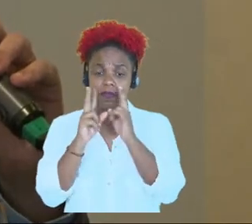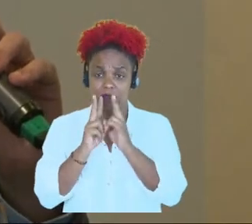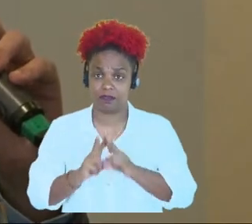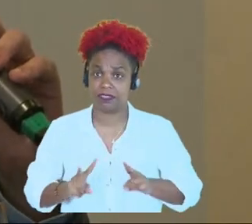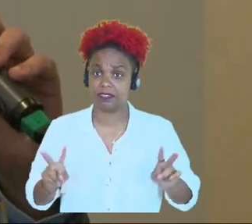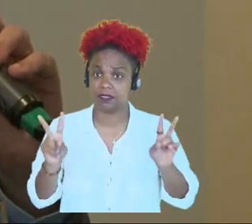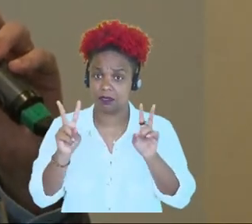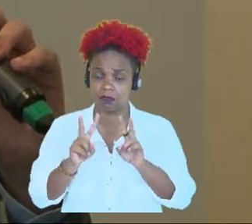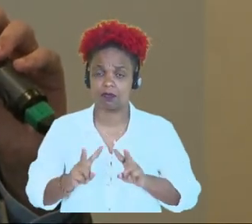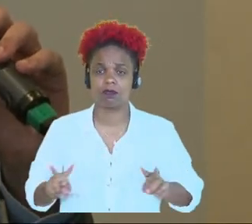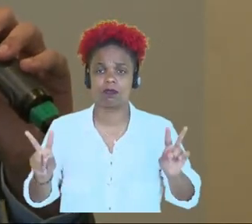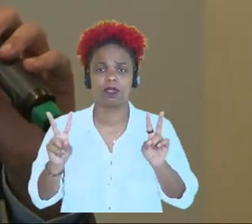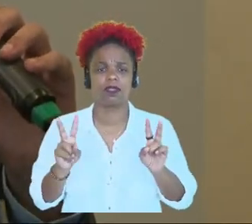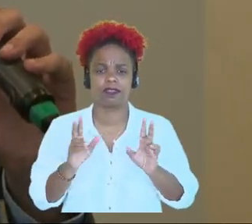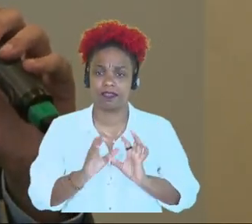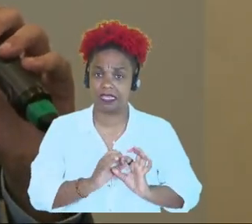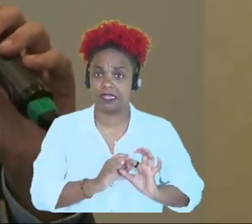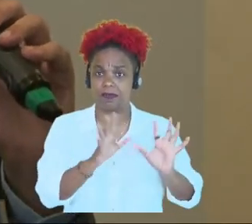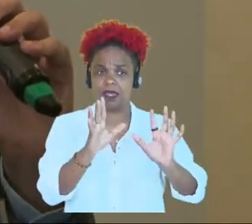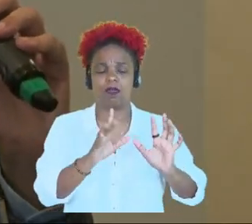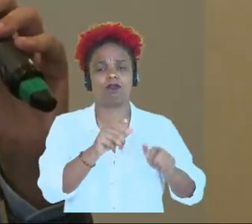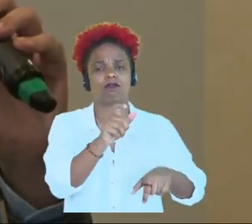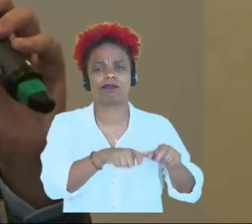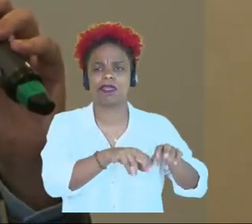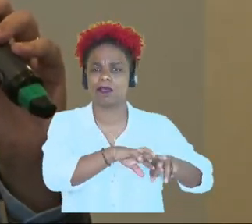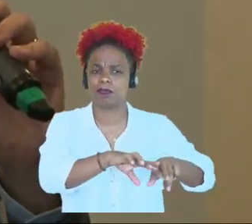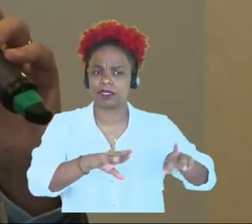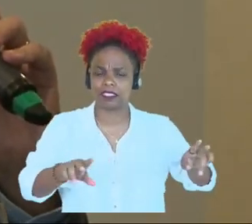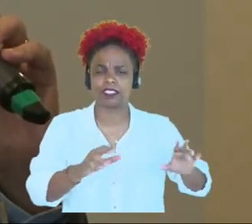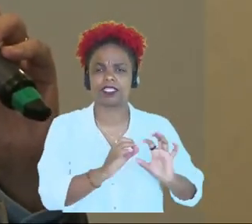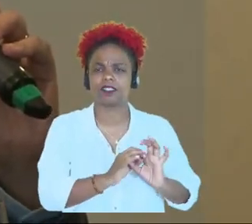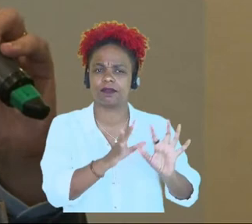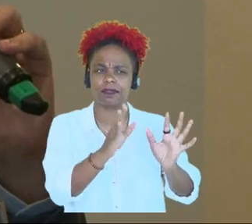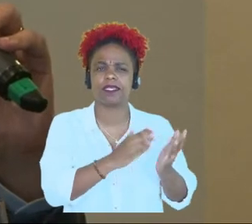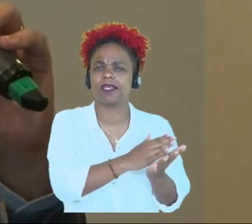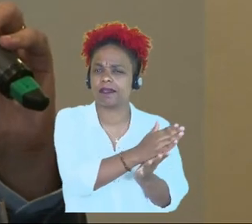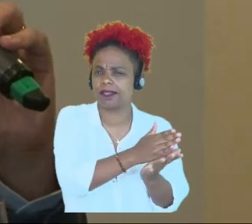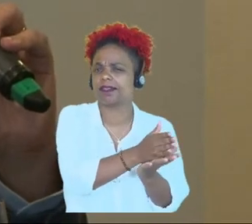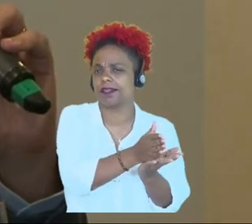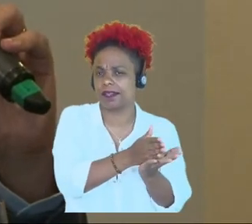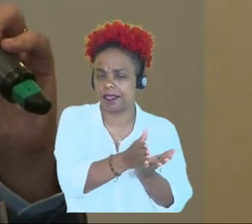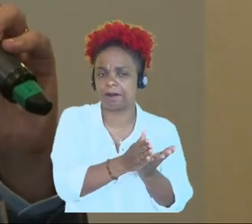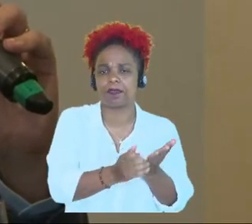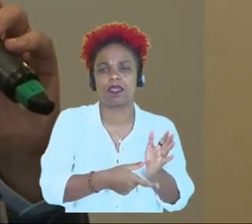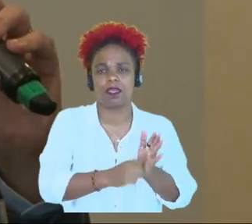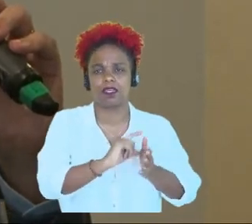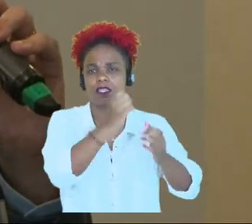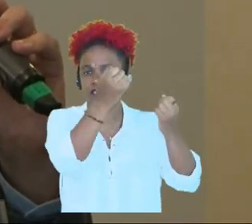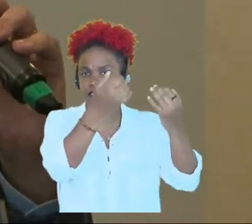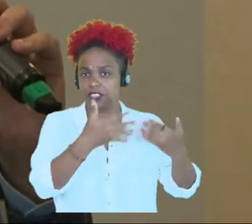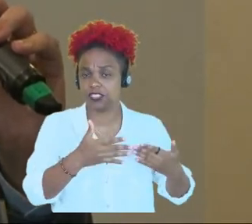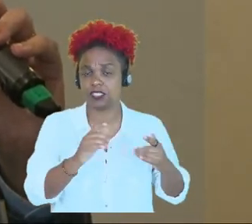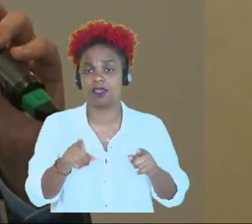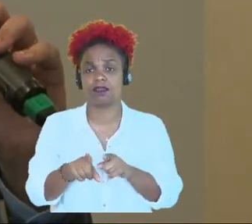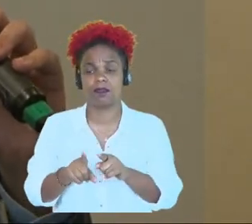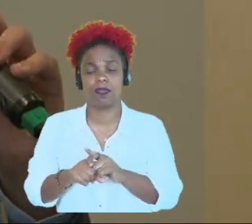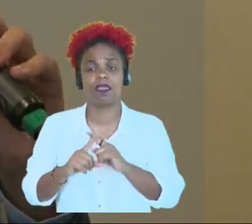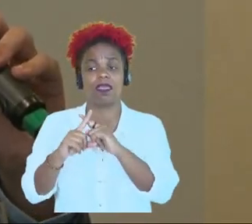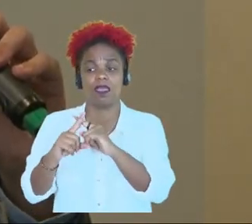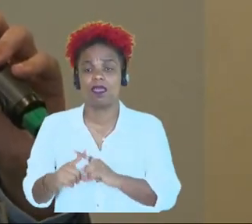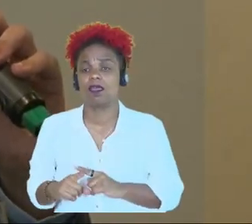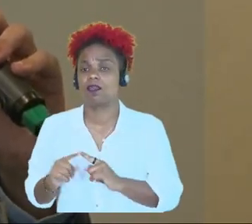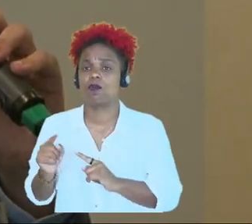visão liberal e pluralista de democracia, como eu já antecipei na minha fala inicial, em oposição a uma